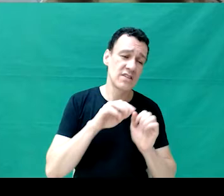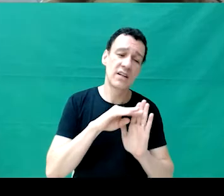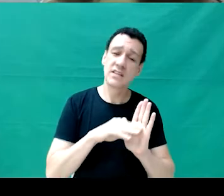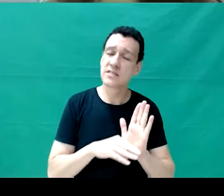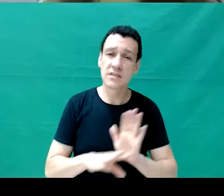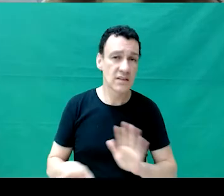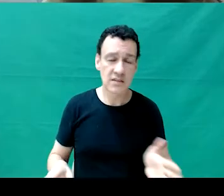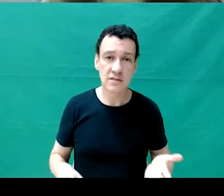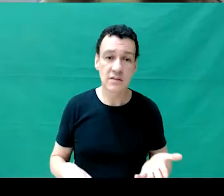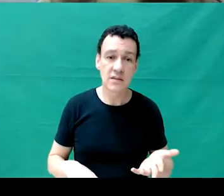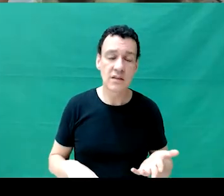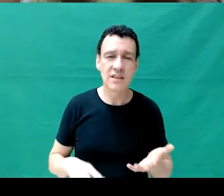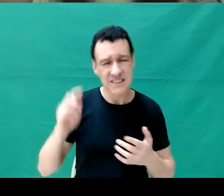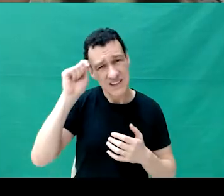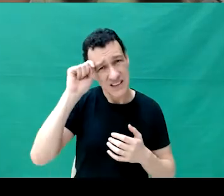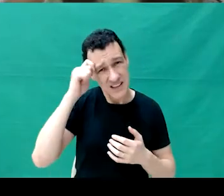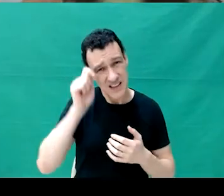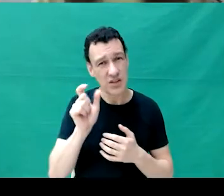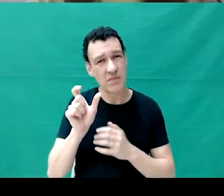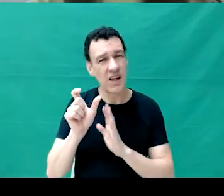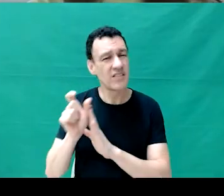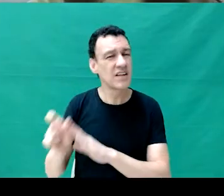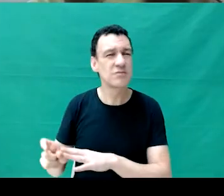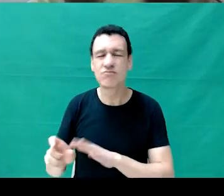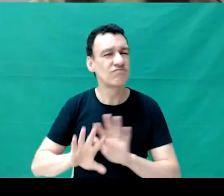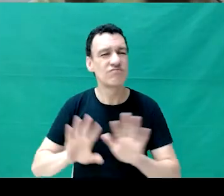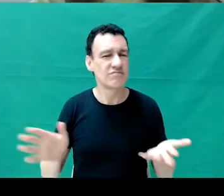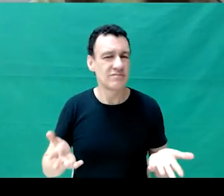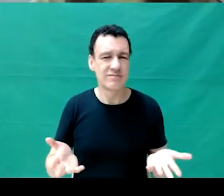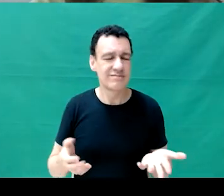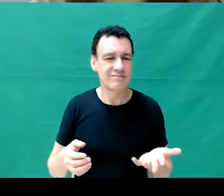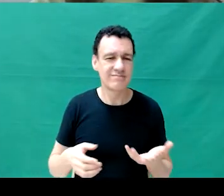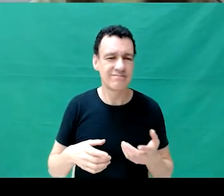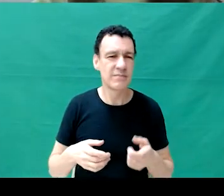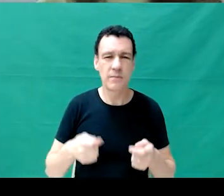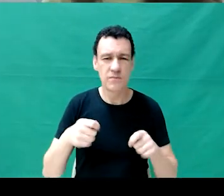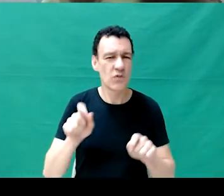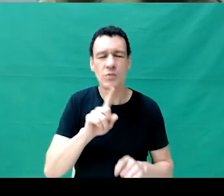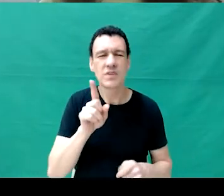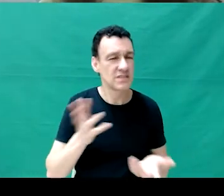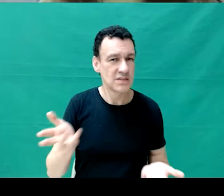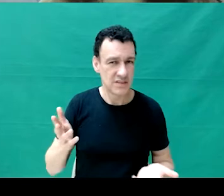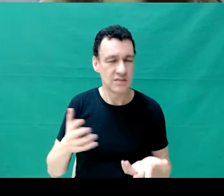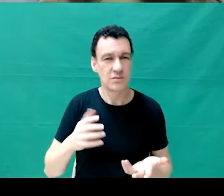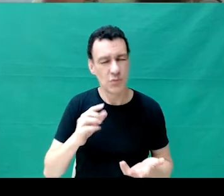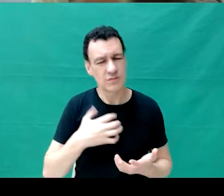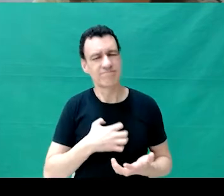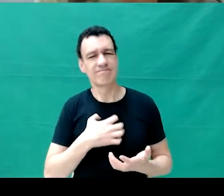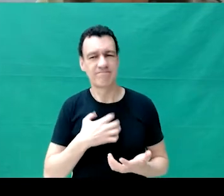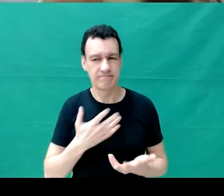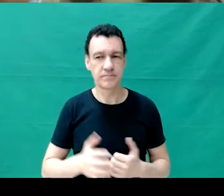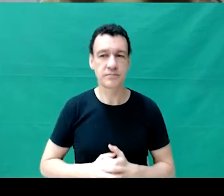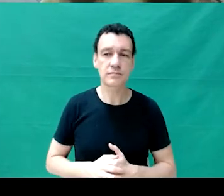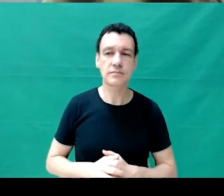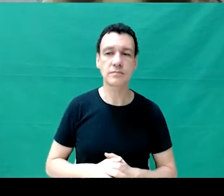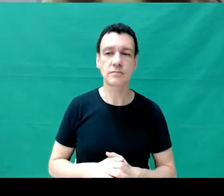não necessariamente negra, porque negro, né? Tem que ser ruim. Isso acaba incomodando. E aí vamos